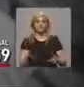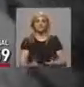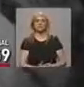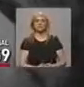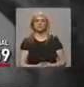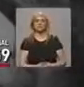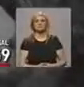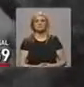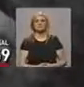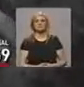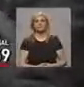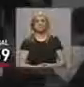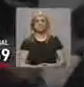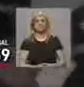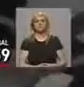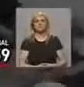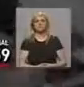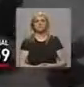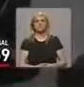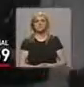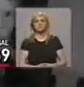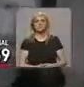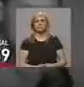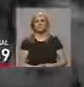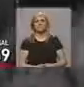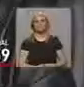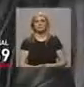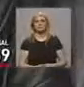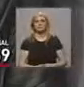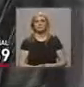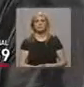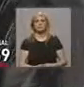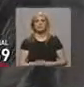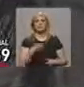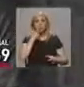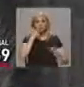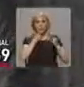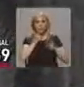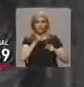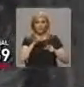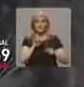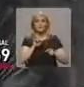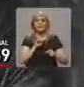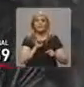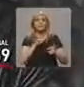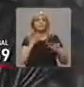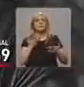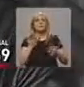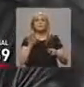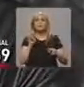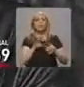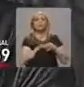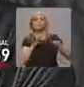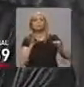Sonhos que sonhei, onde estão? As personagens, para mim, não podem ser desligadas